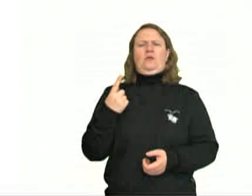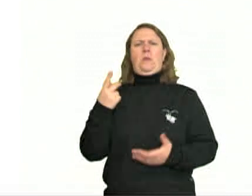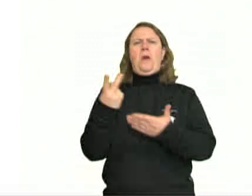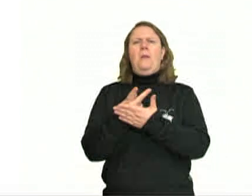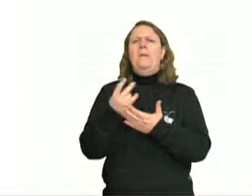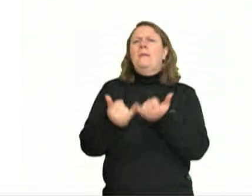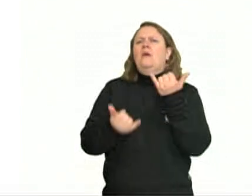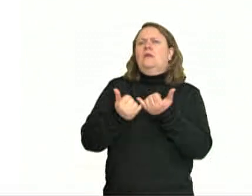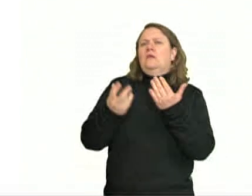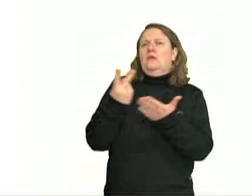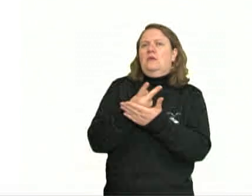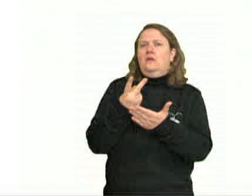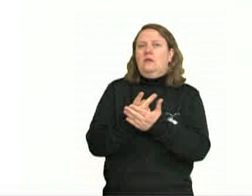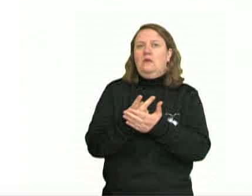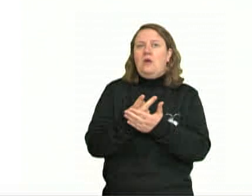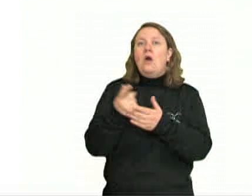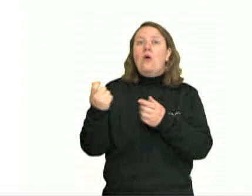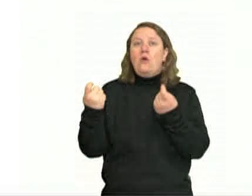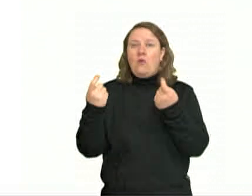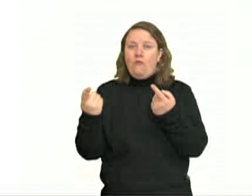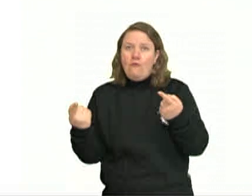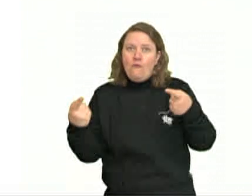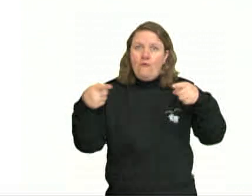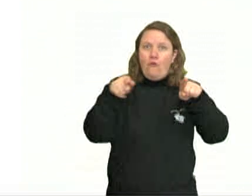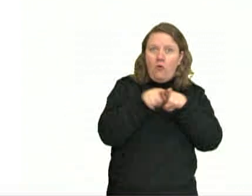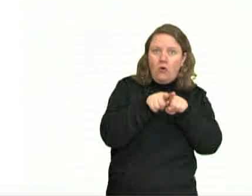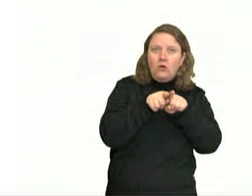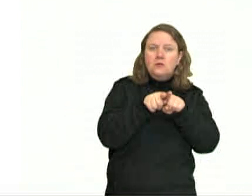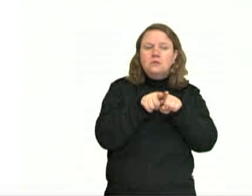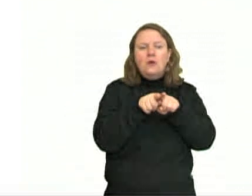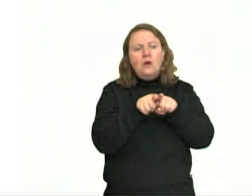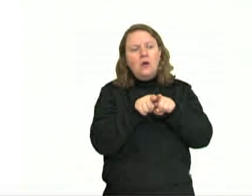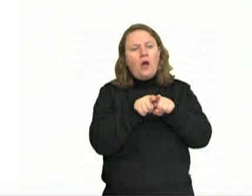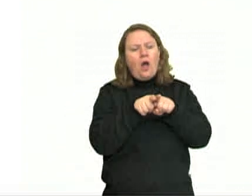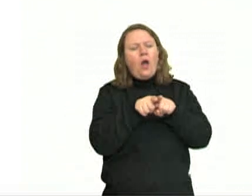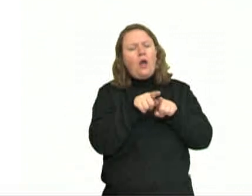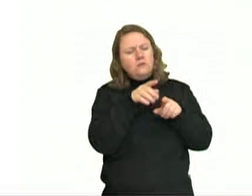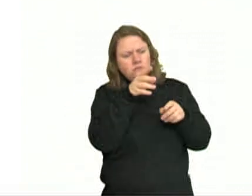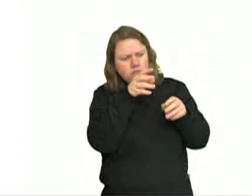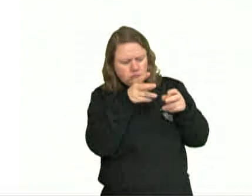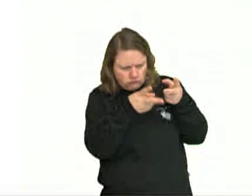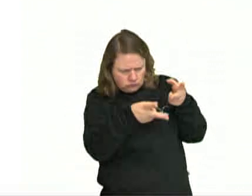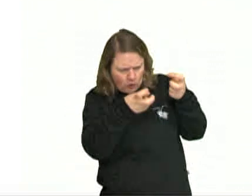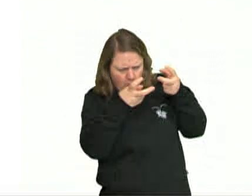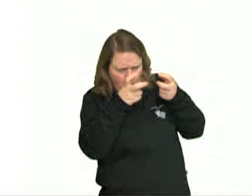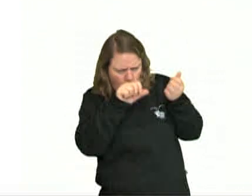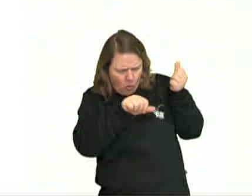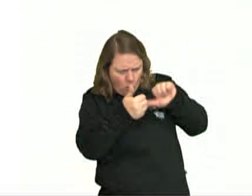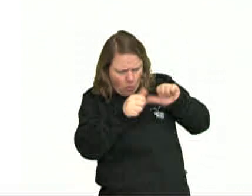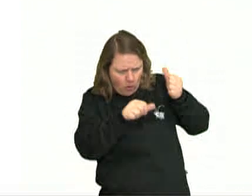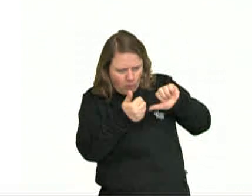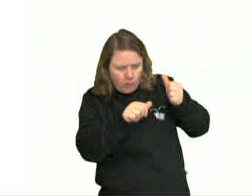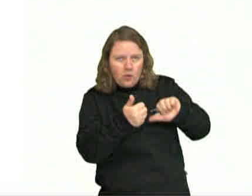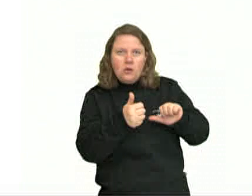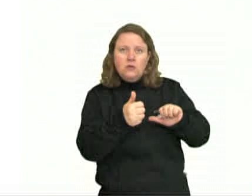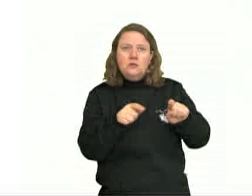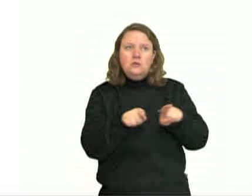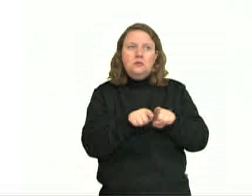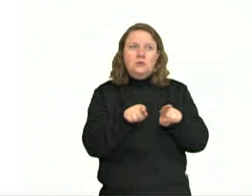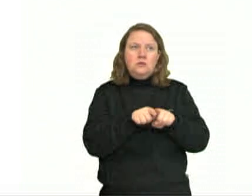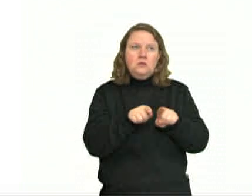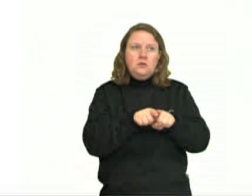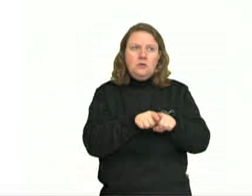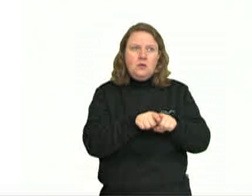é exibido, então, para 3 oficiais que examinam a decisão questionada. Ele lança um bloco de espuma na área